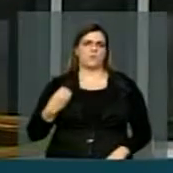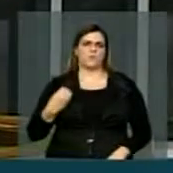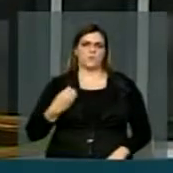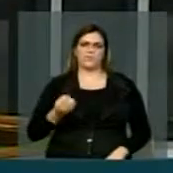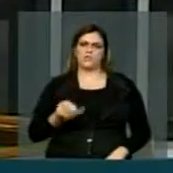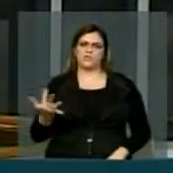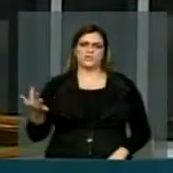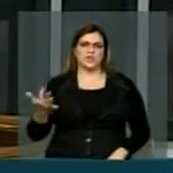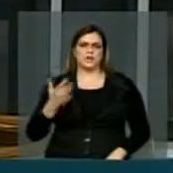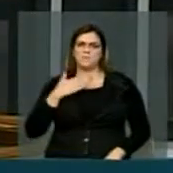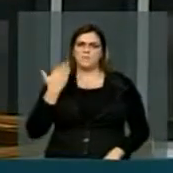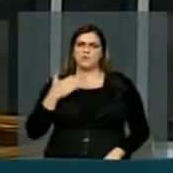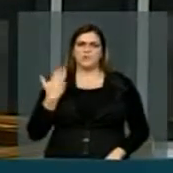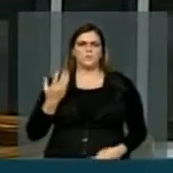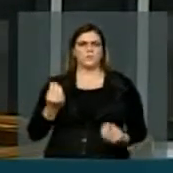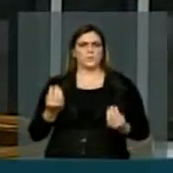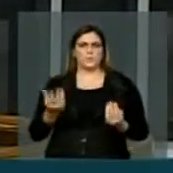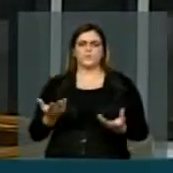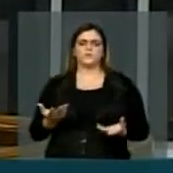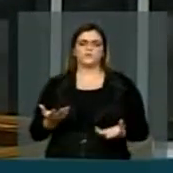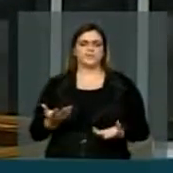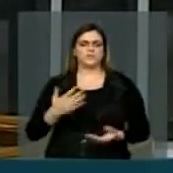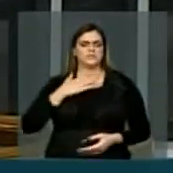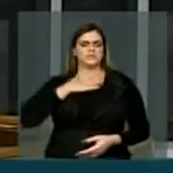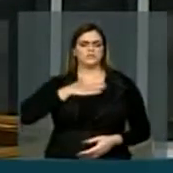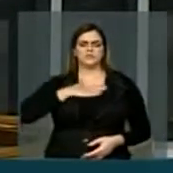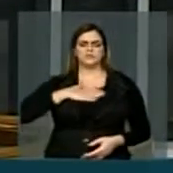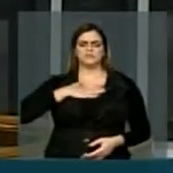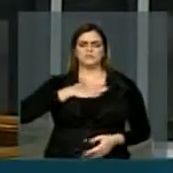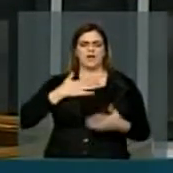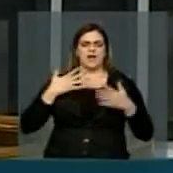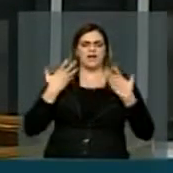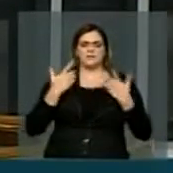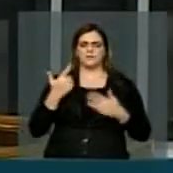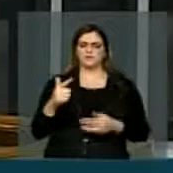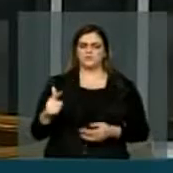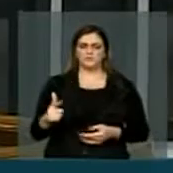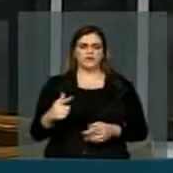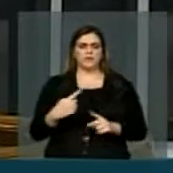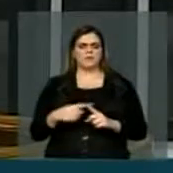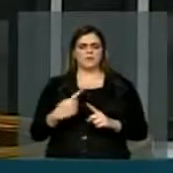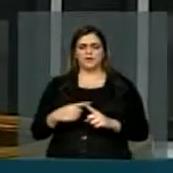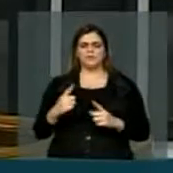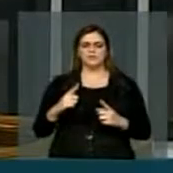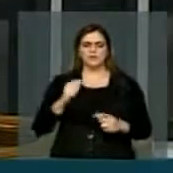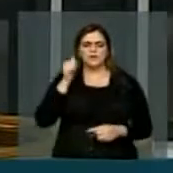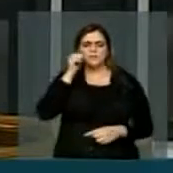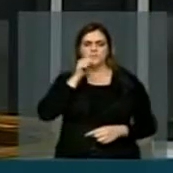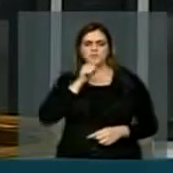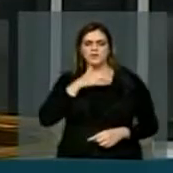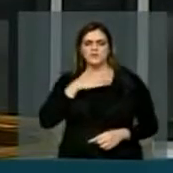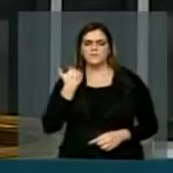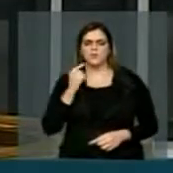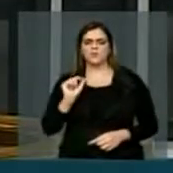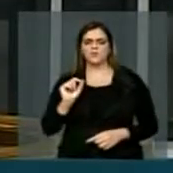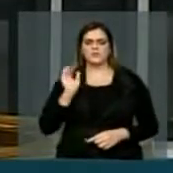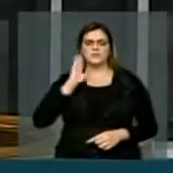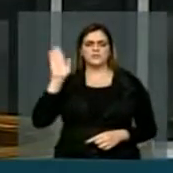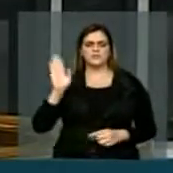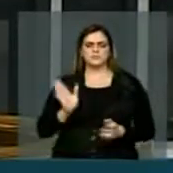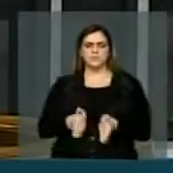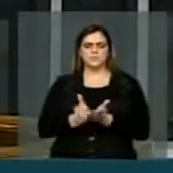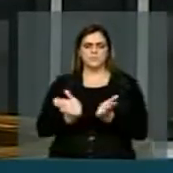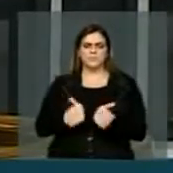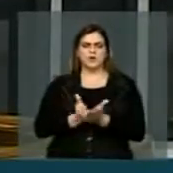Essa razão de mortalidade materna não nos conforta, porque estão morrendo mulheres pobres,